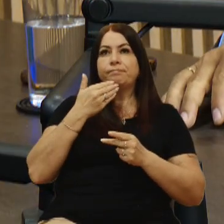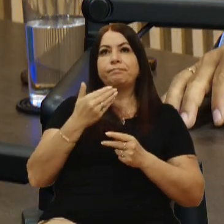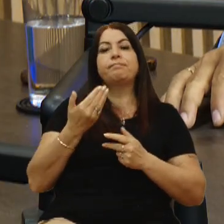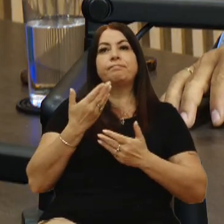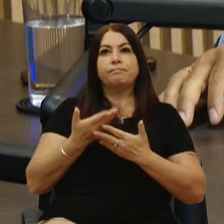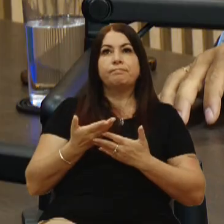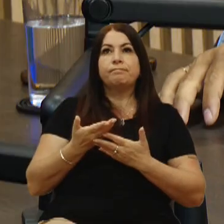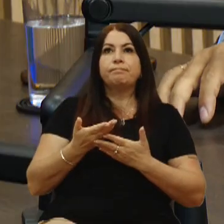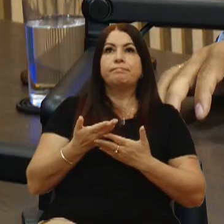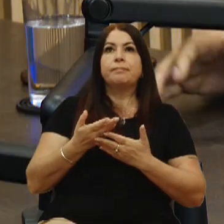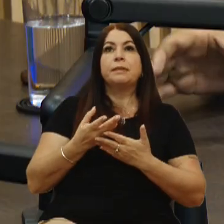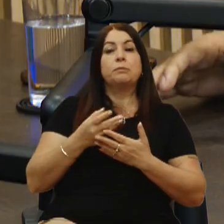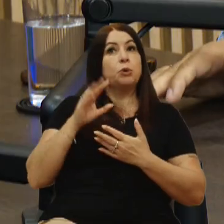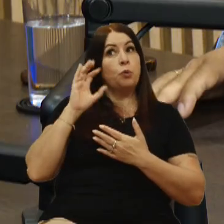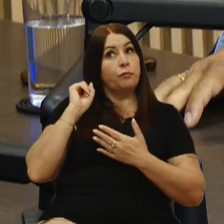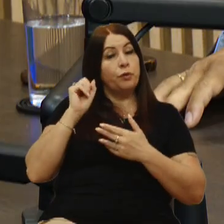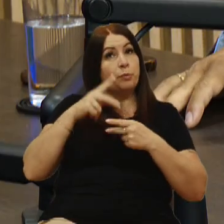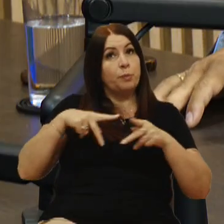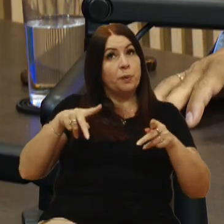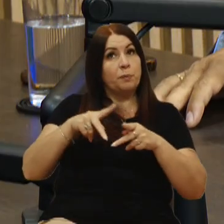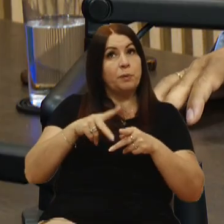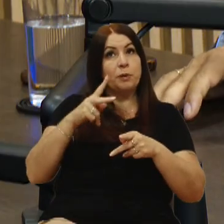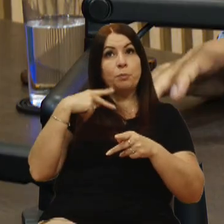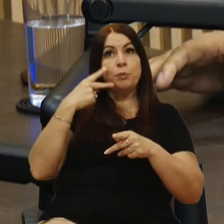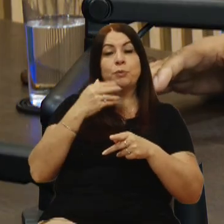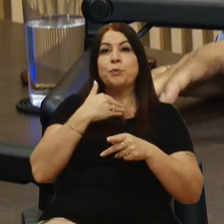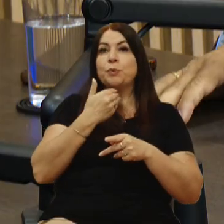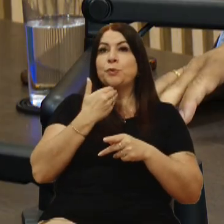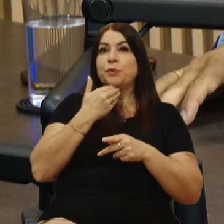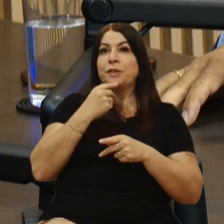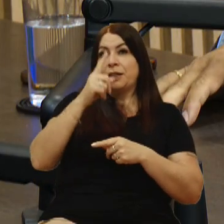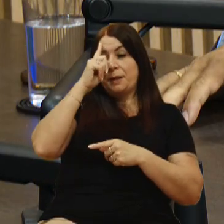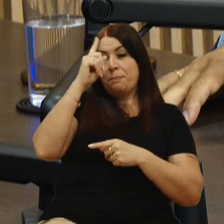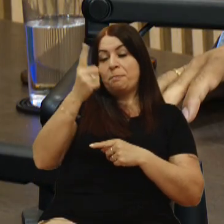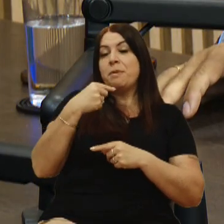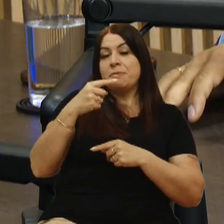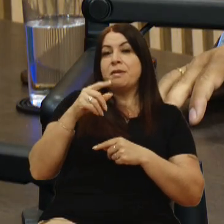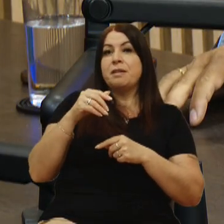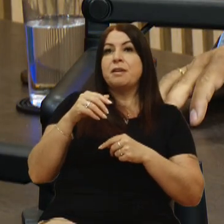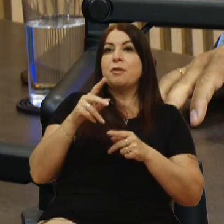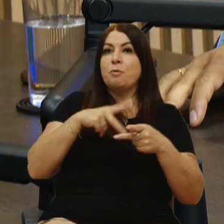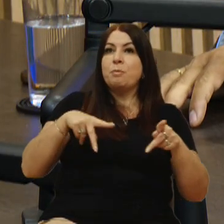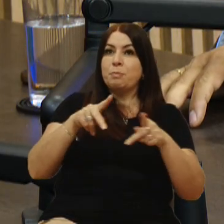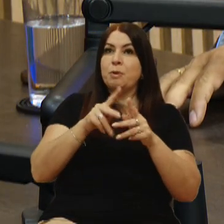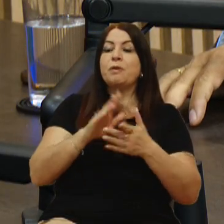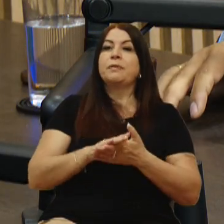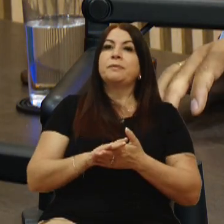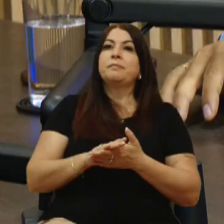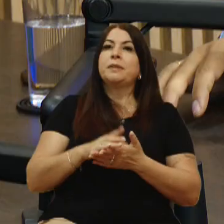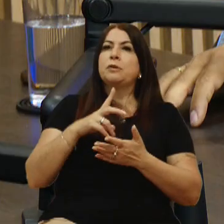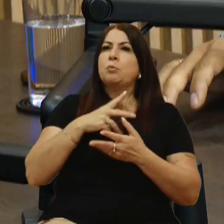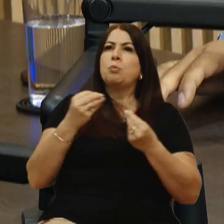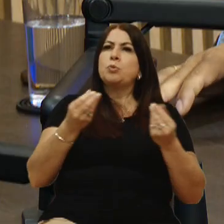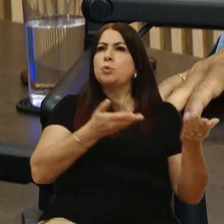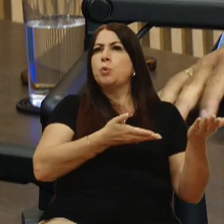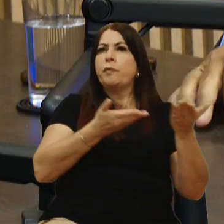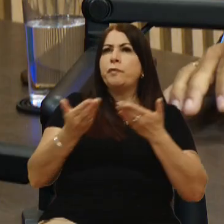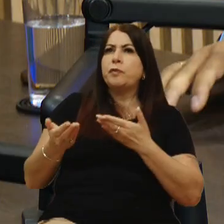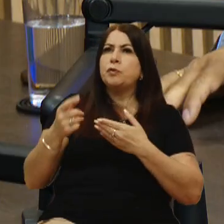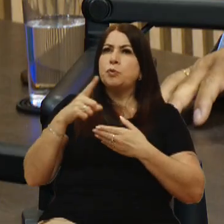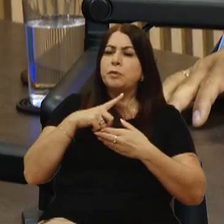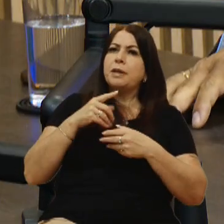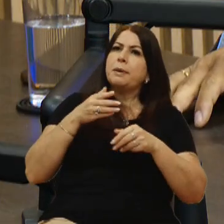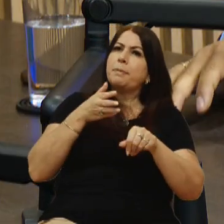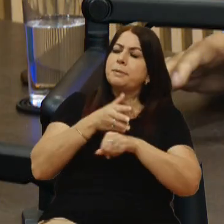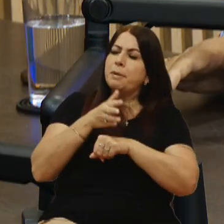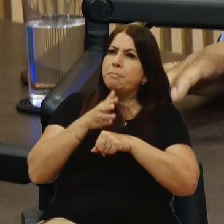gente tem que ouvir o povo. Quem é político não adianta, quem manda é o povo, então a gente recebeu muitos convites, tu tem que